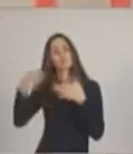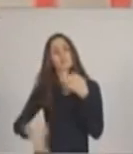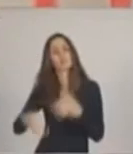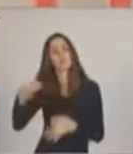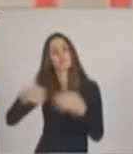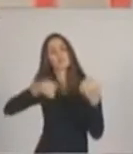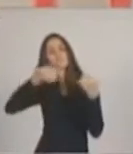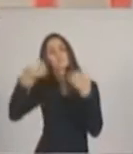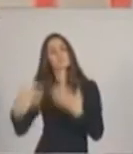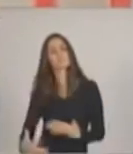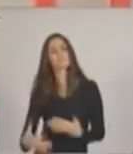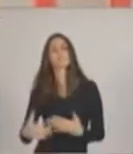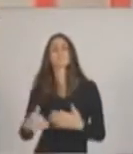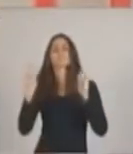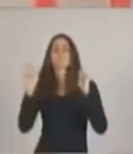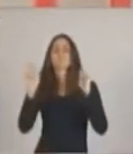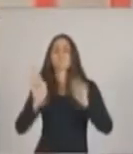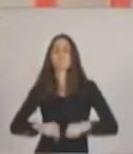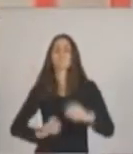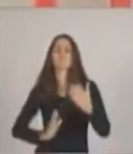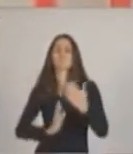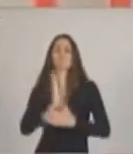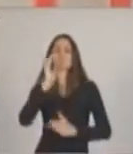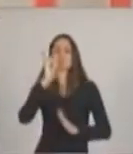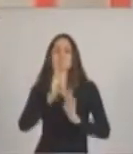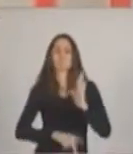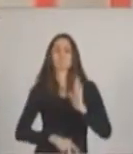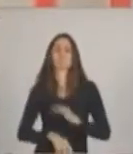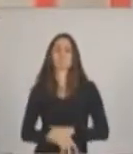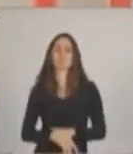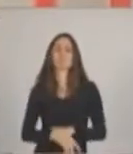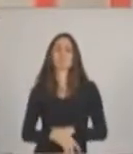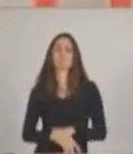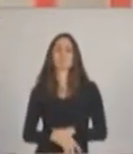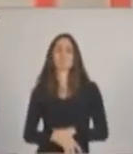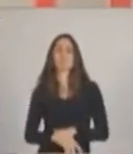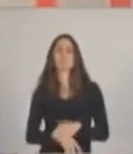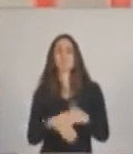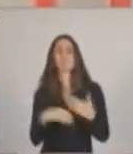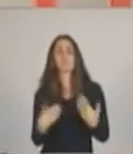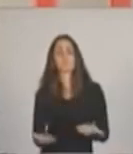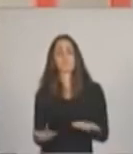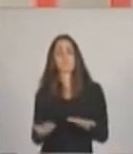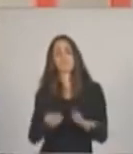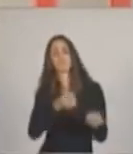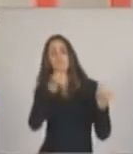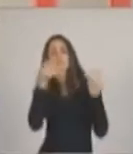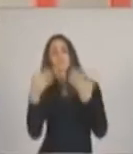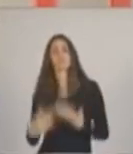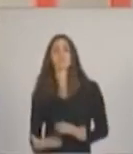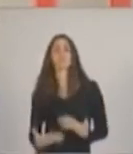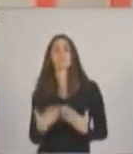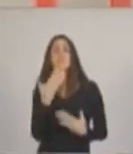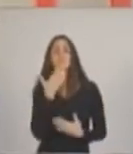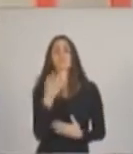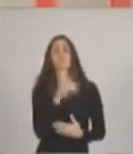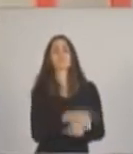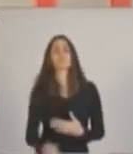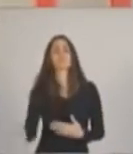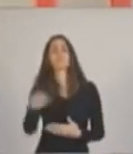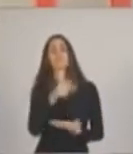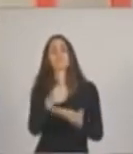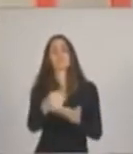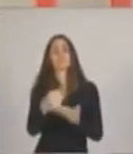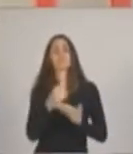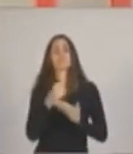para o opinamento emitido. Diante do exposto, solicito o apoio das